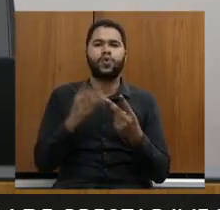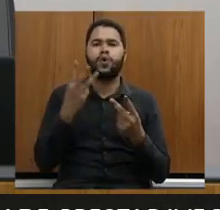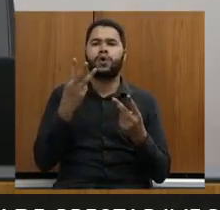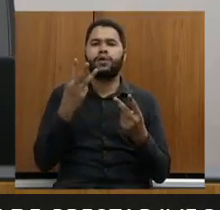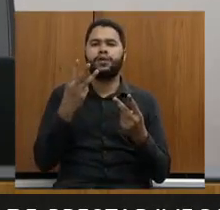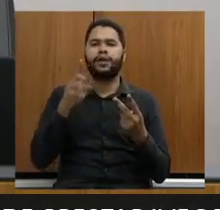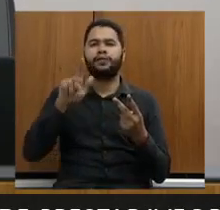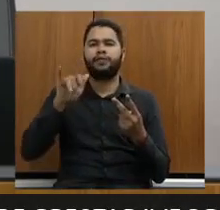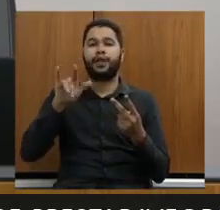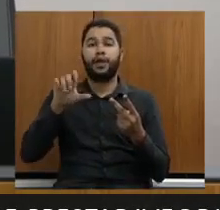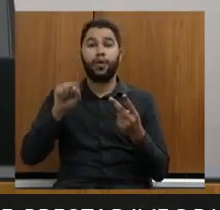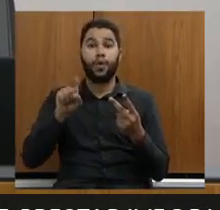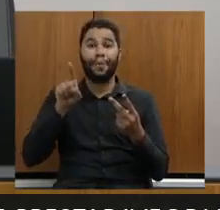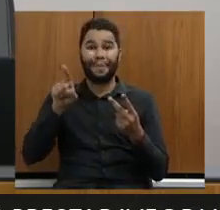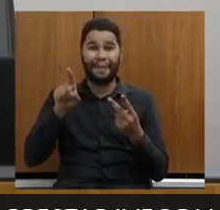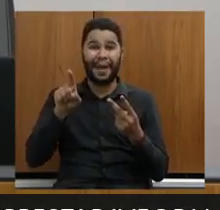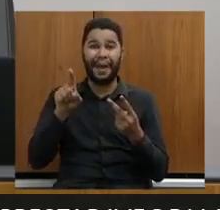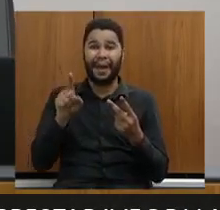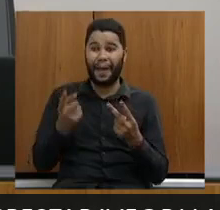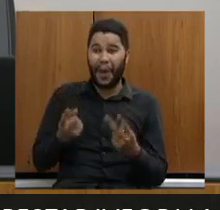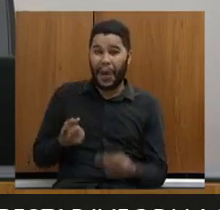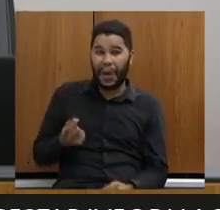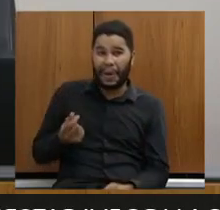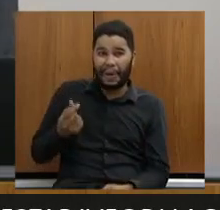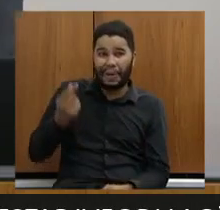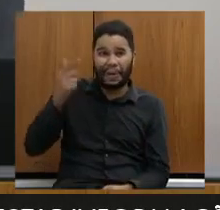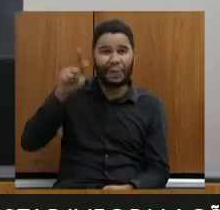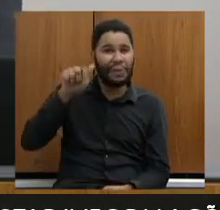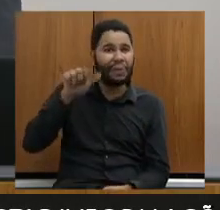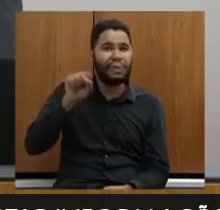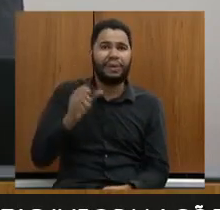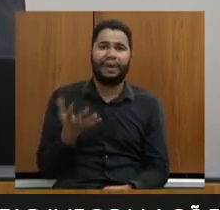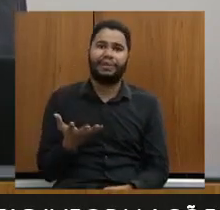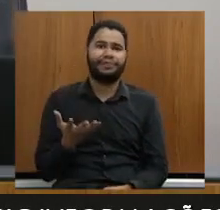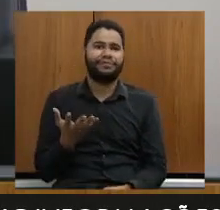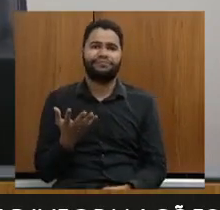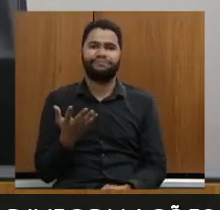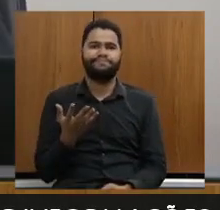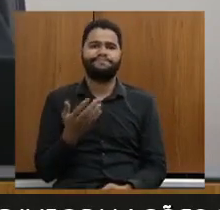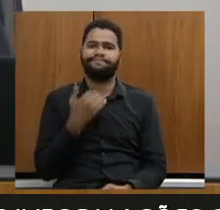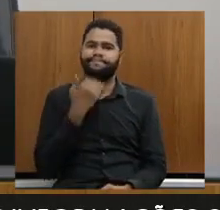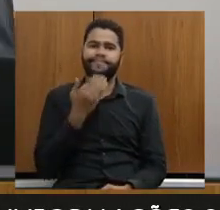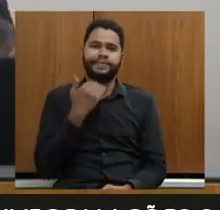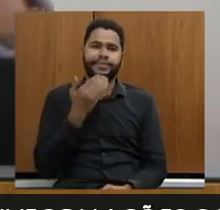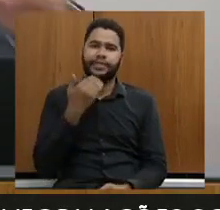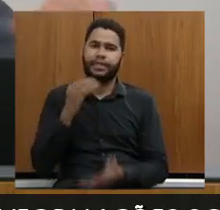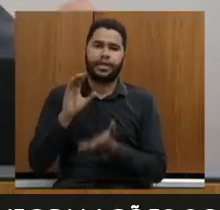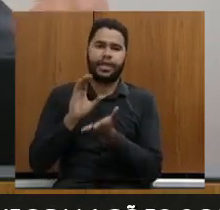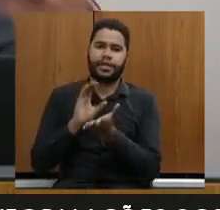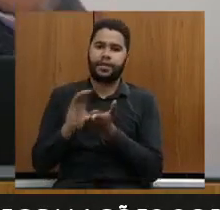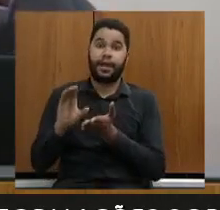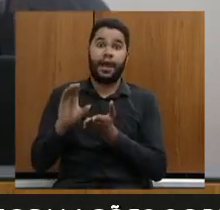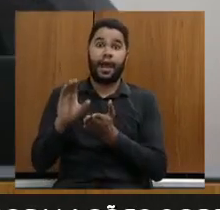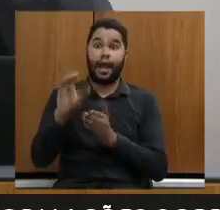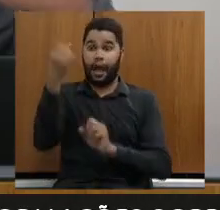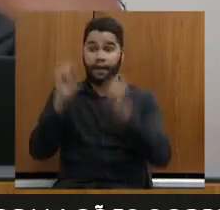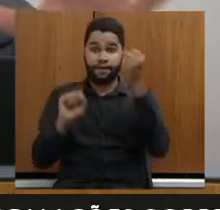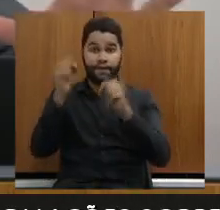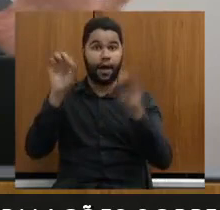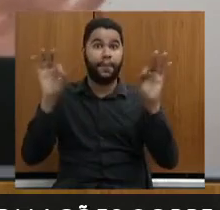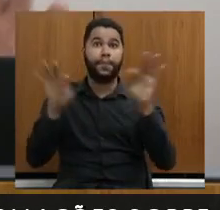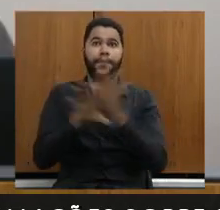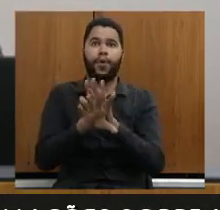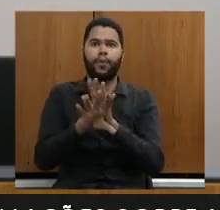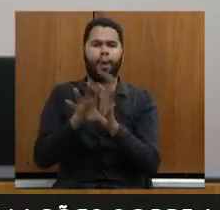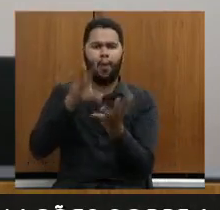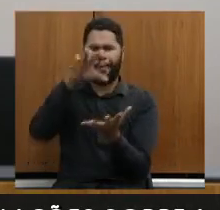enquanto eu tiver o preço do gás nessas alturas não haverá ninguém para fazer um investimento a fábrica tá pronta é uma